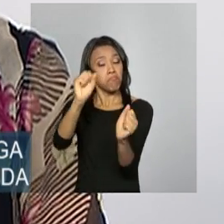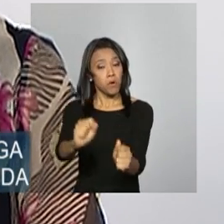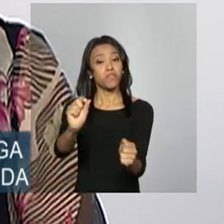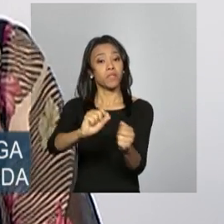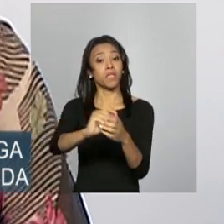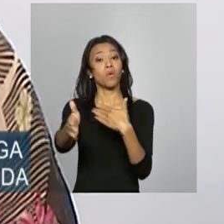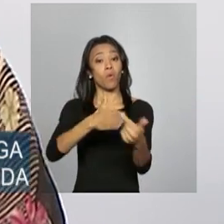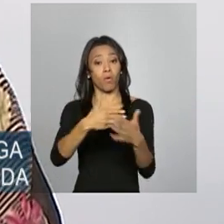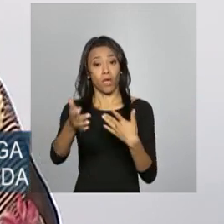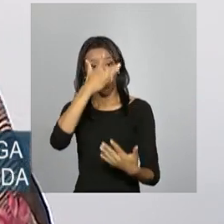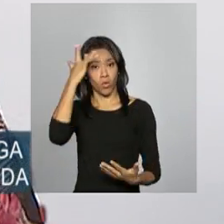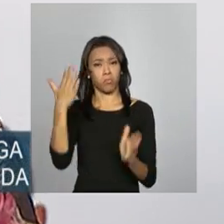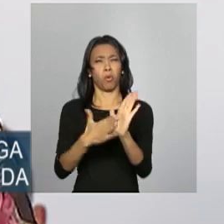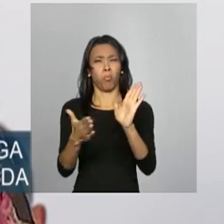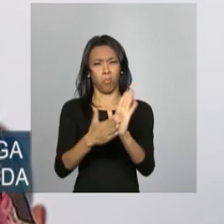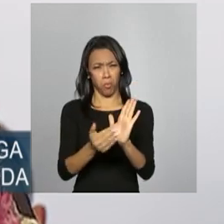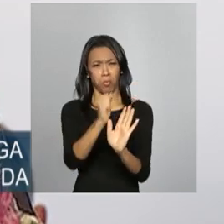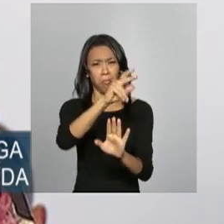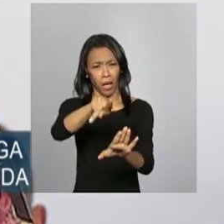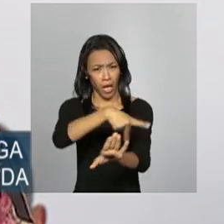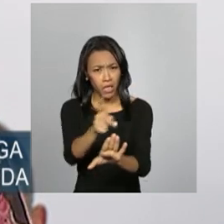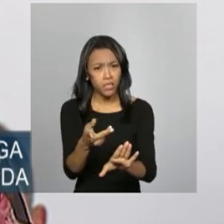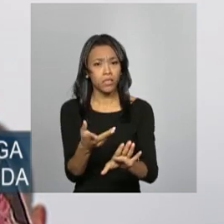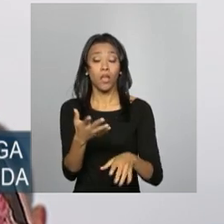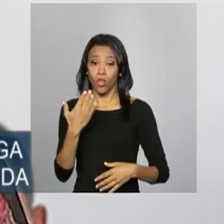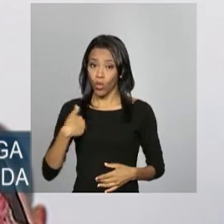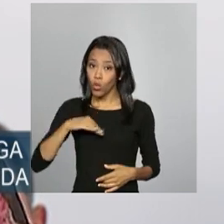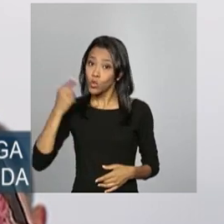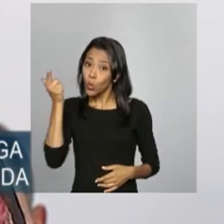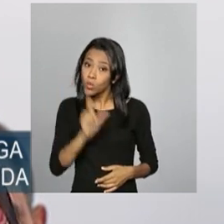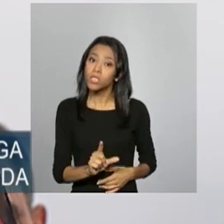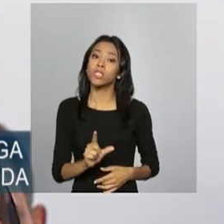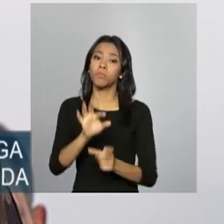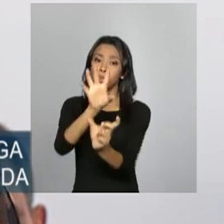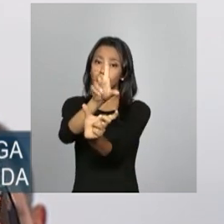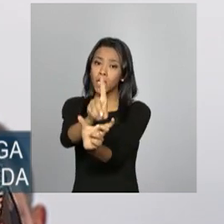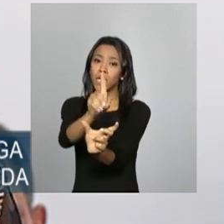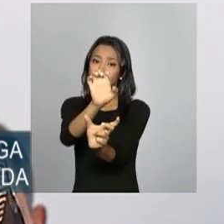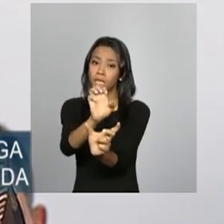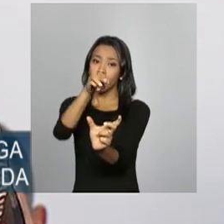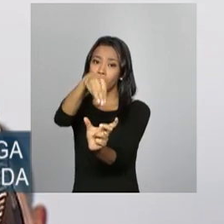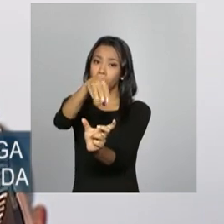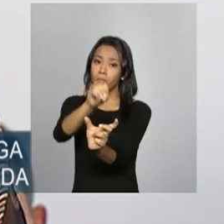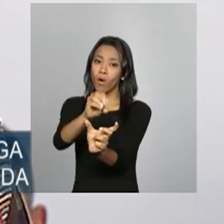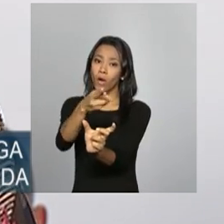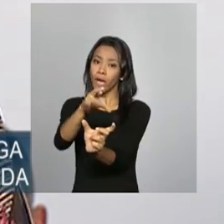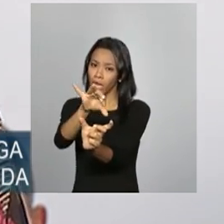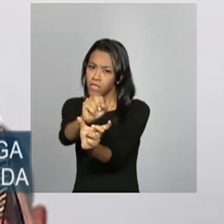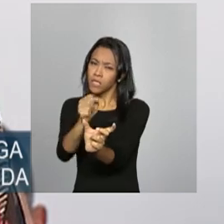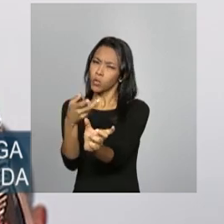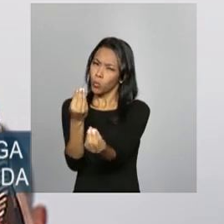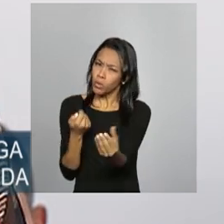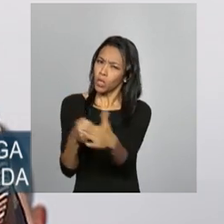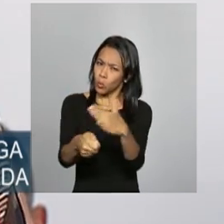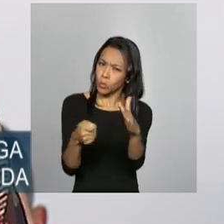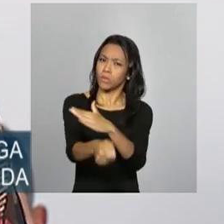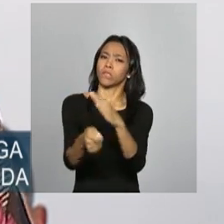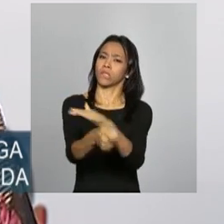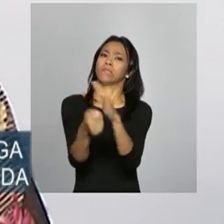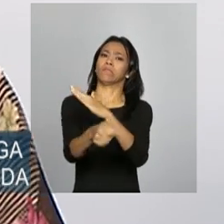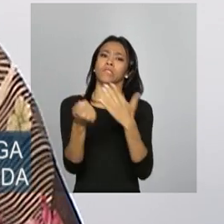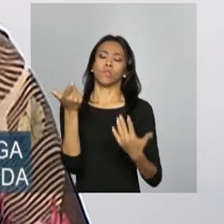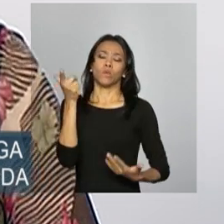ato. Nós conquistamos a democracia a duras penas. Eu fico muito feliz quando eu vejo